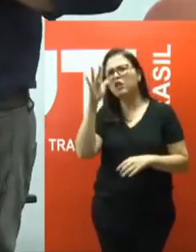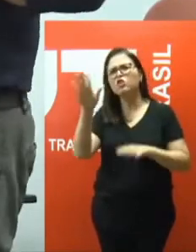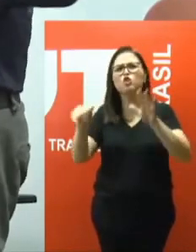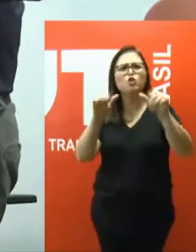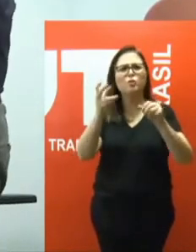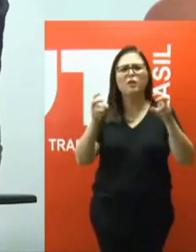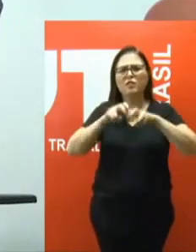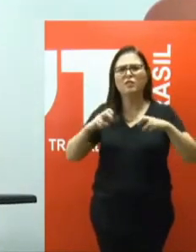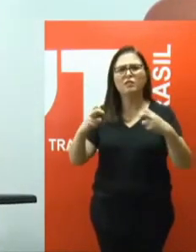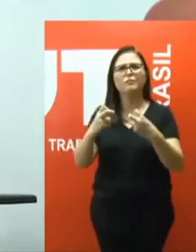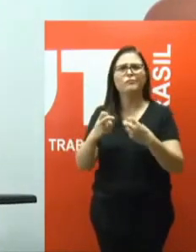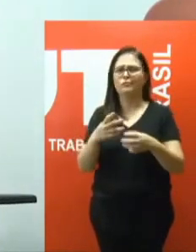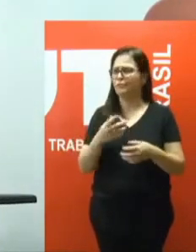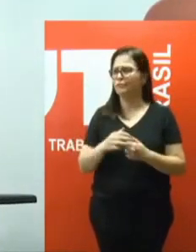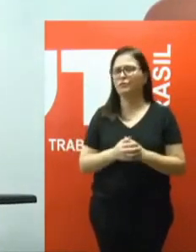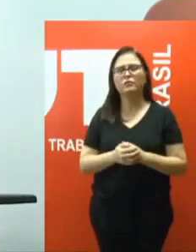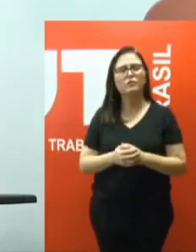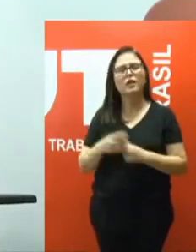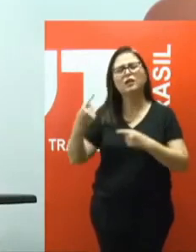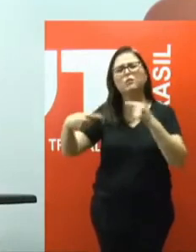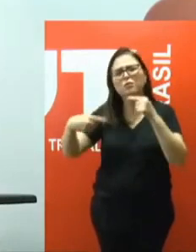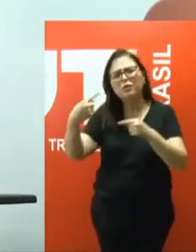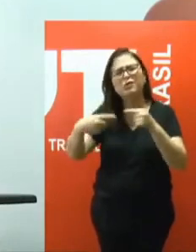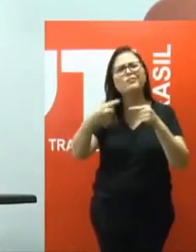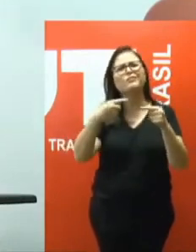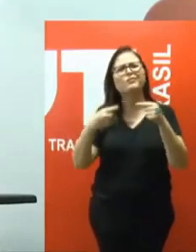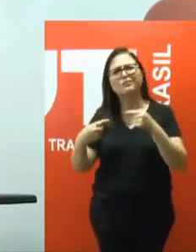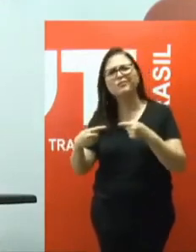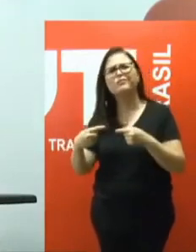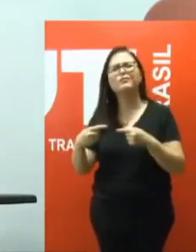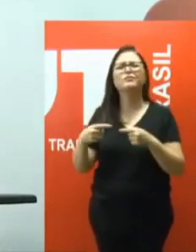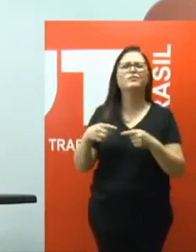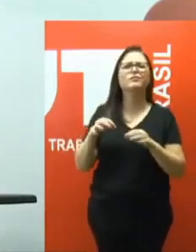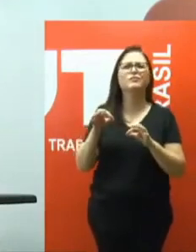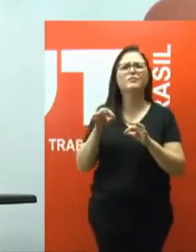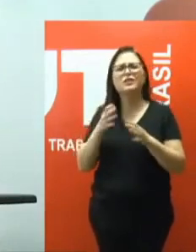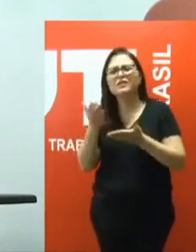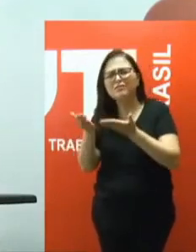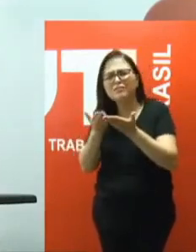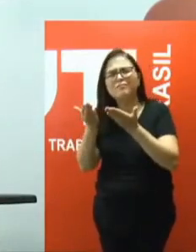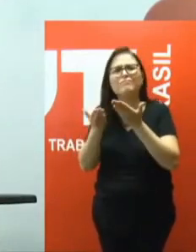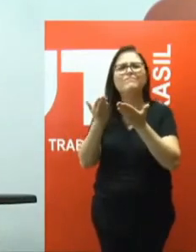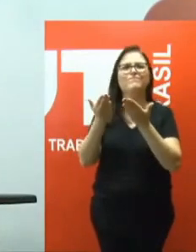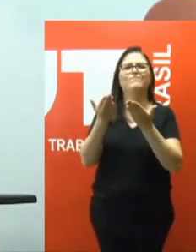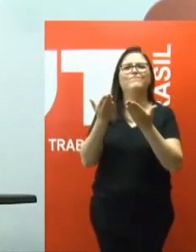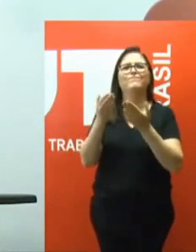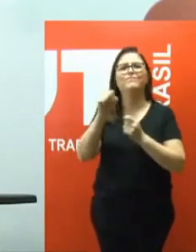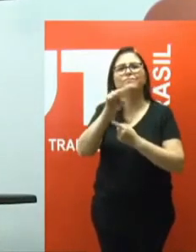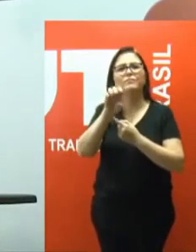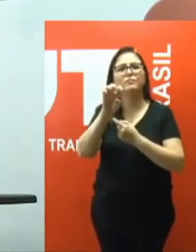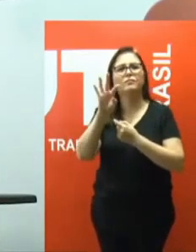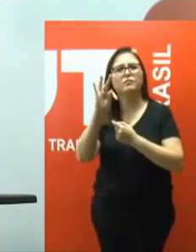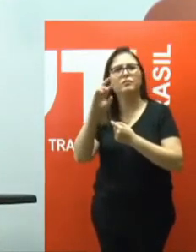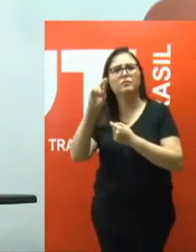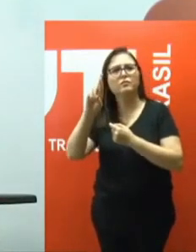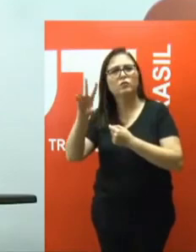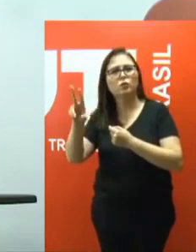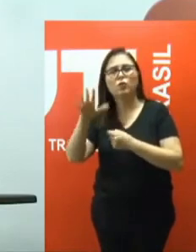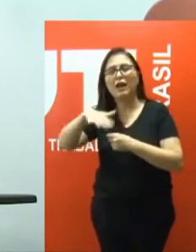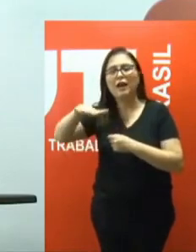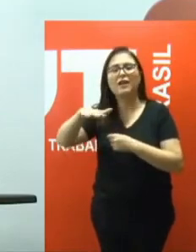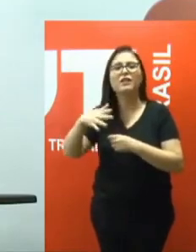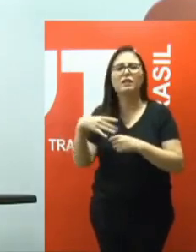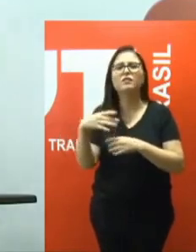mesa. Teve todo um trabalho de discussão, né? Que antecedeu, de convencimento com setores que estavam dispostos a conversar.